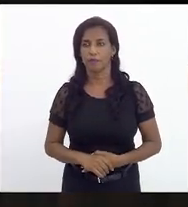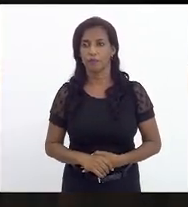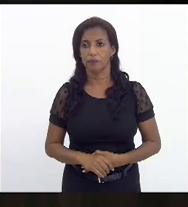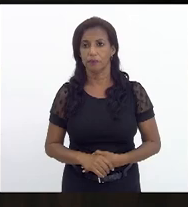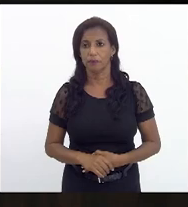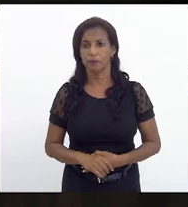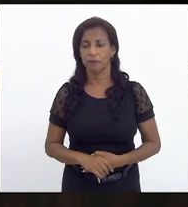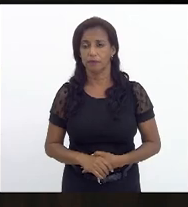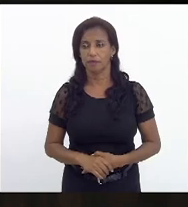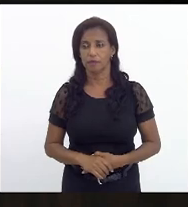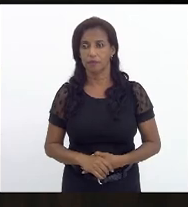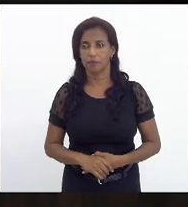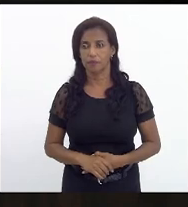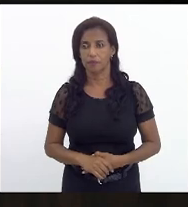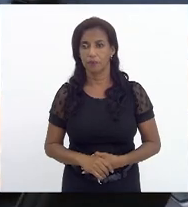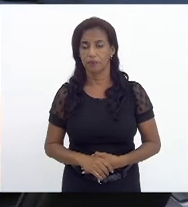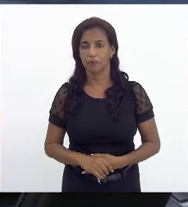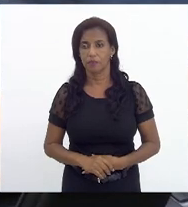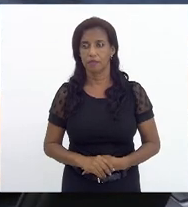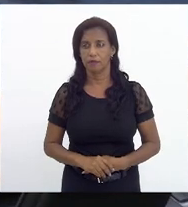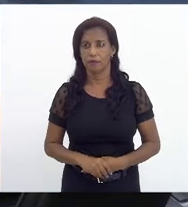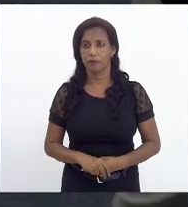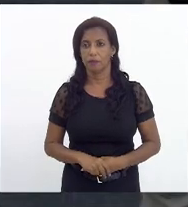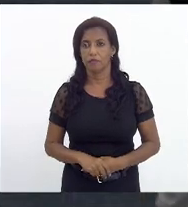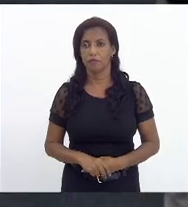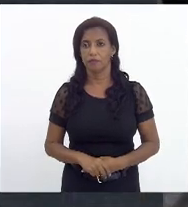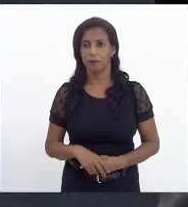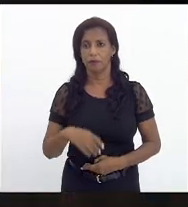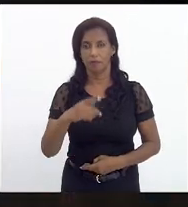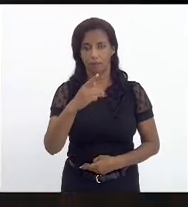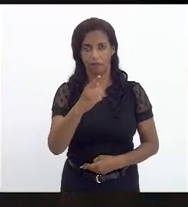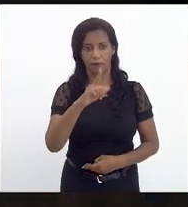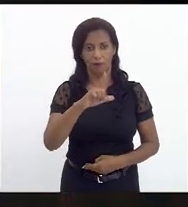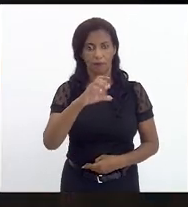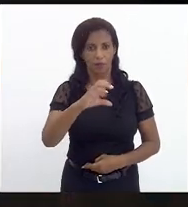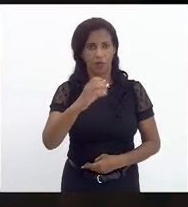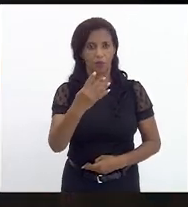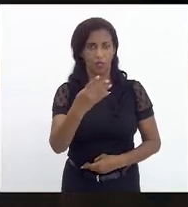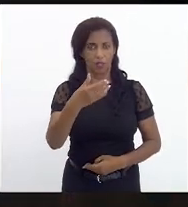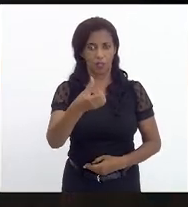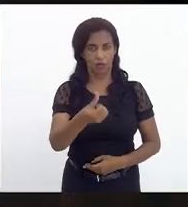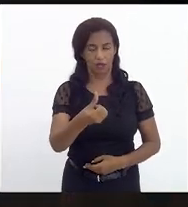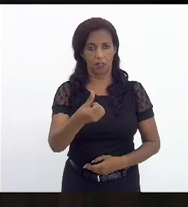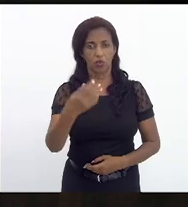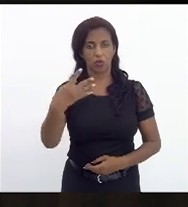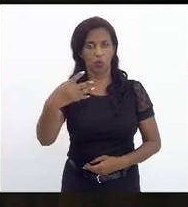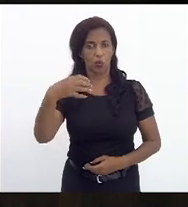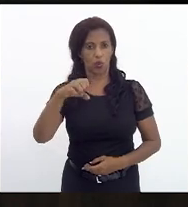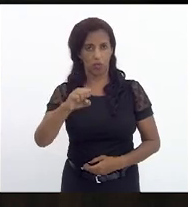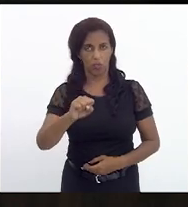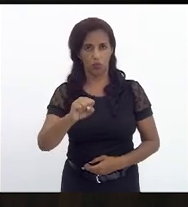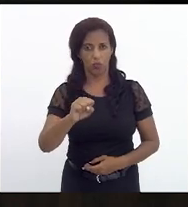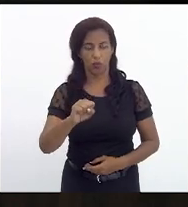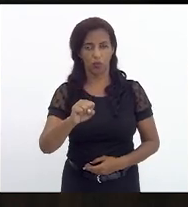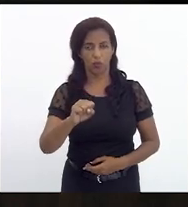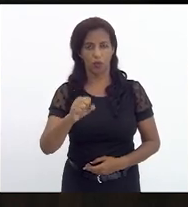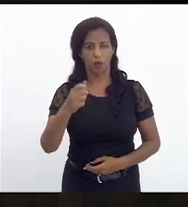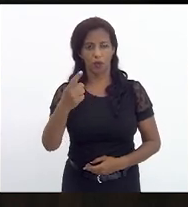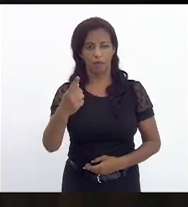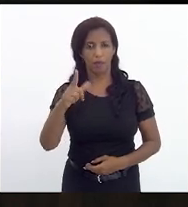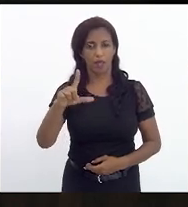entendi. Vamos lá. Eu já entendi. PLC 46, o 48 e o